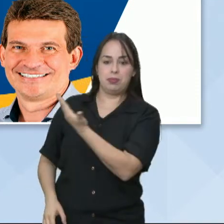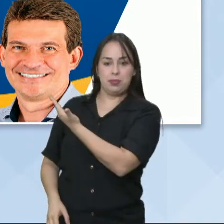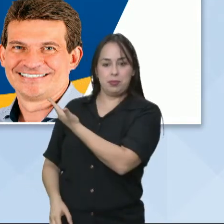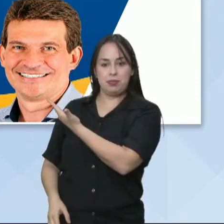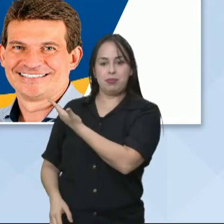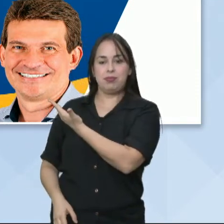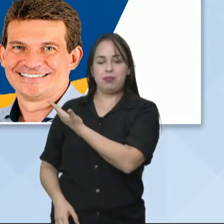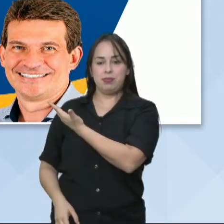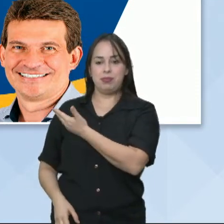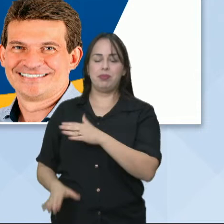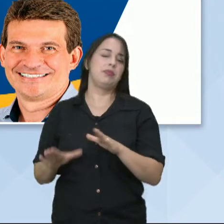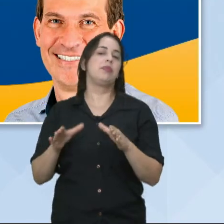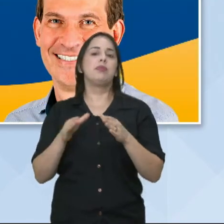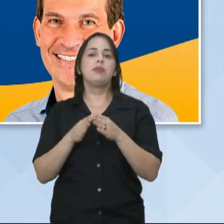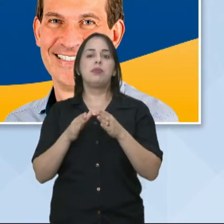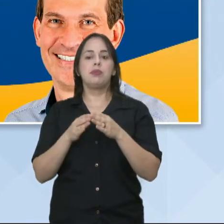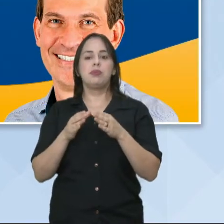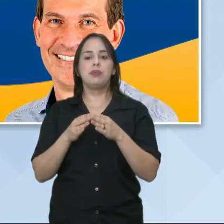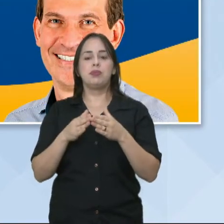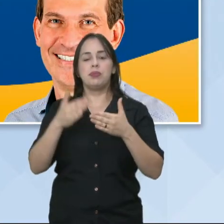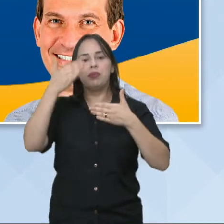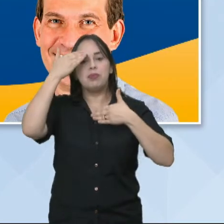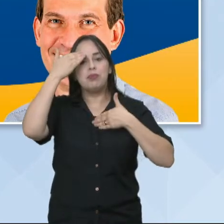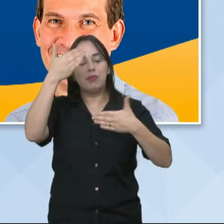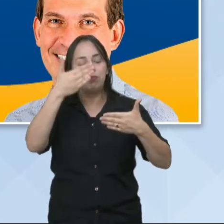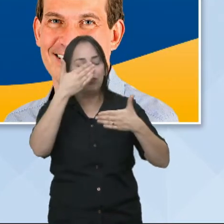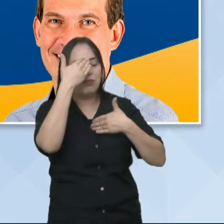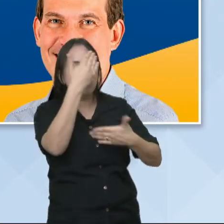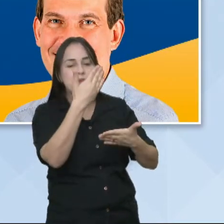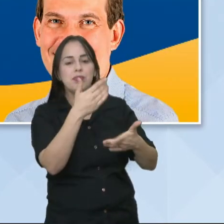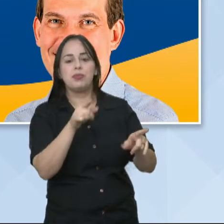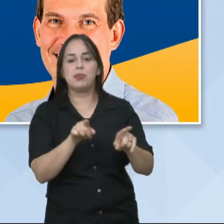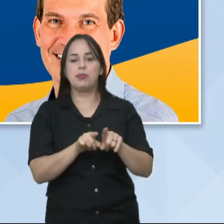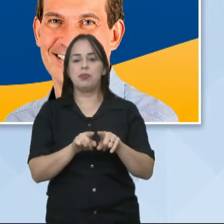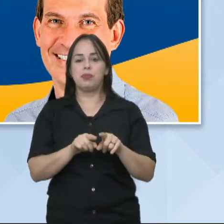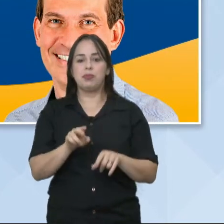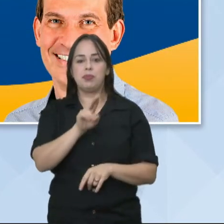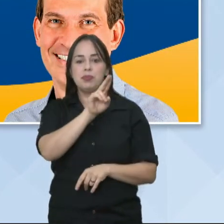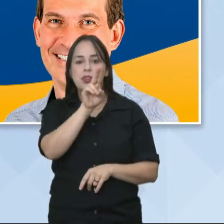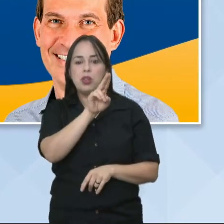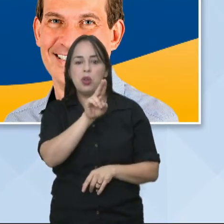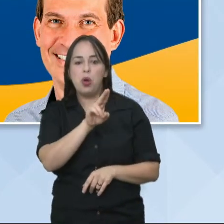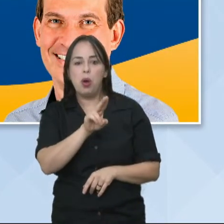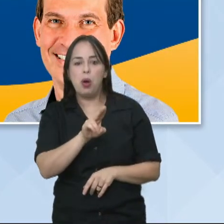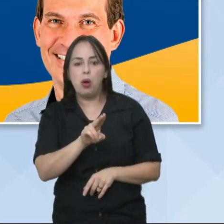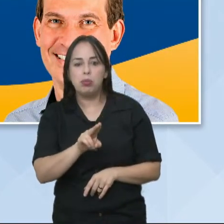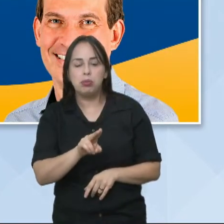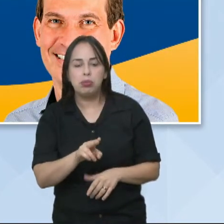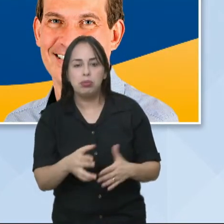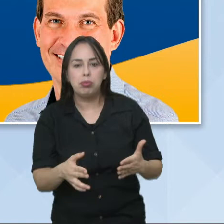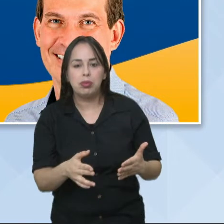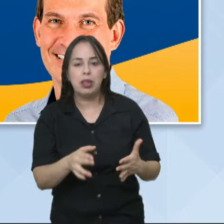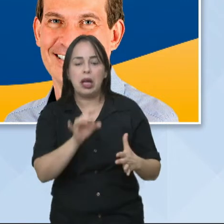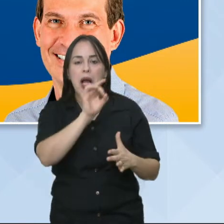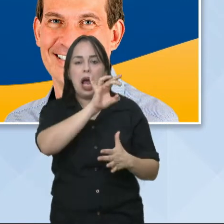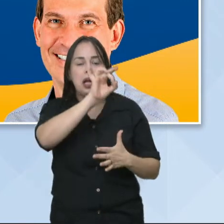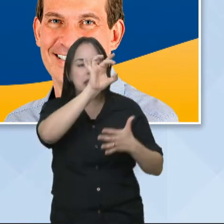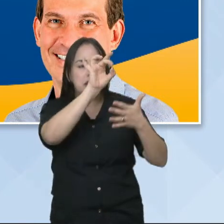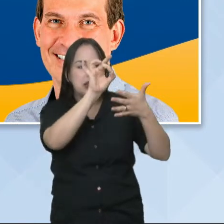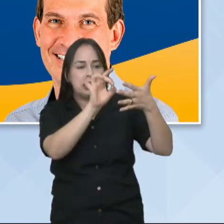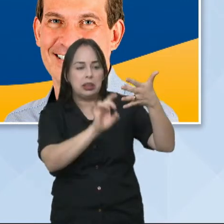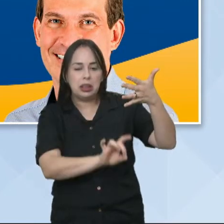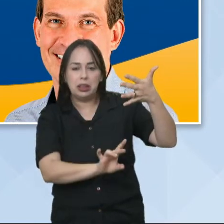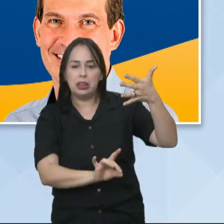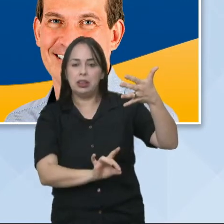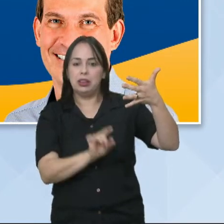a quem eu gostaria de agradecer, né? E aí um nome que eu gostaria de nominar cada um deles para